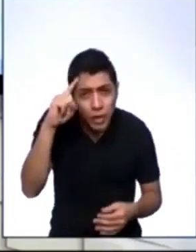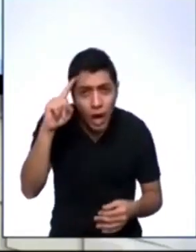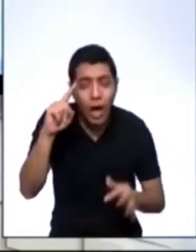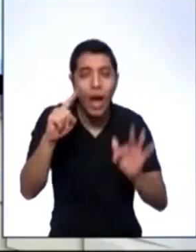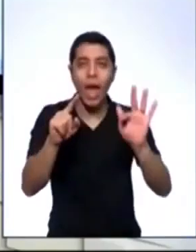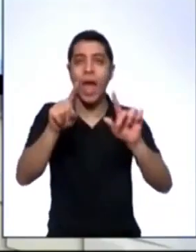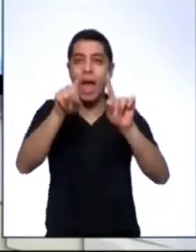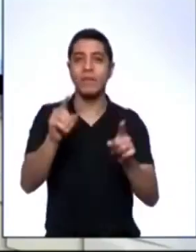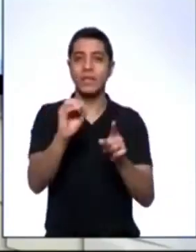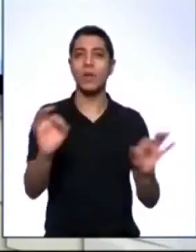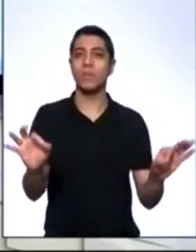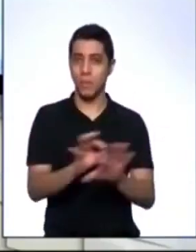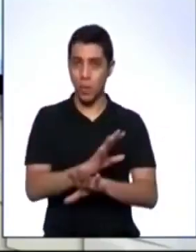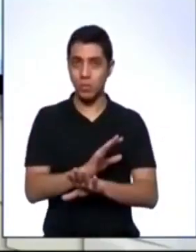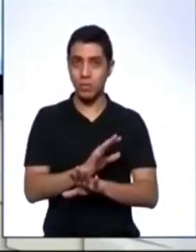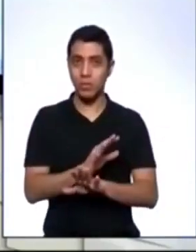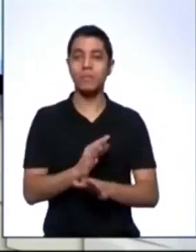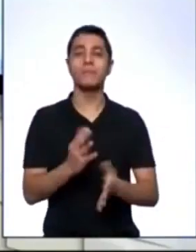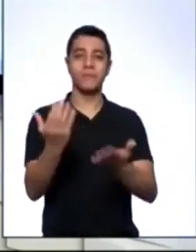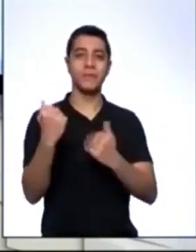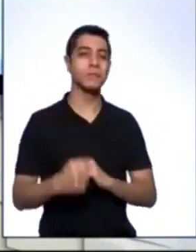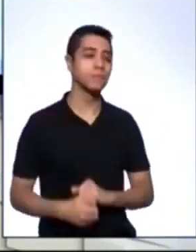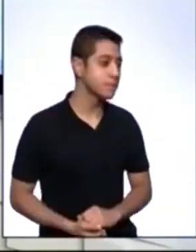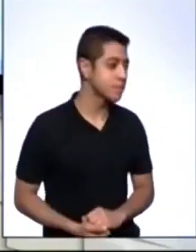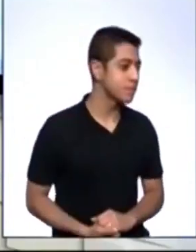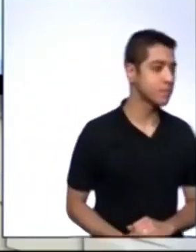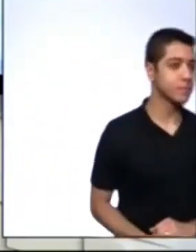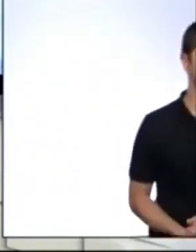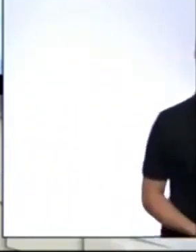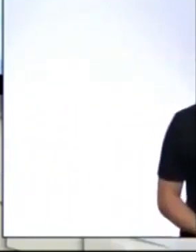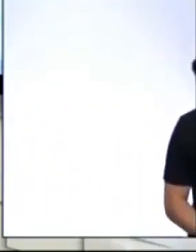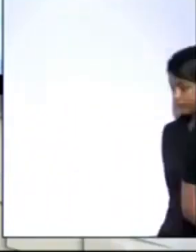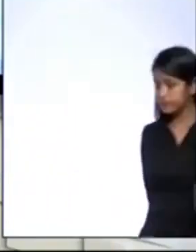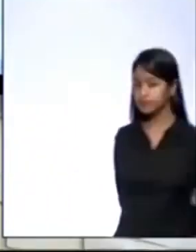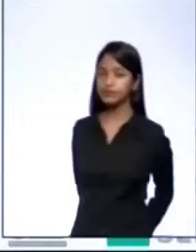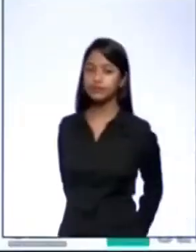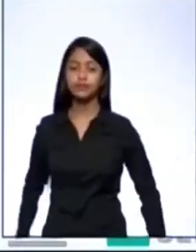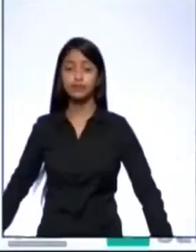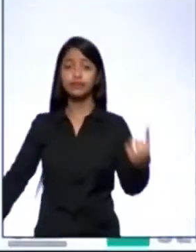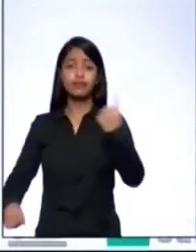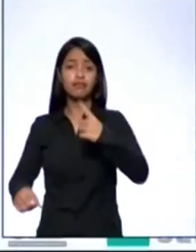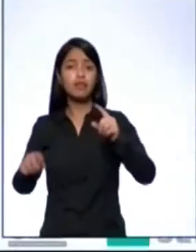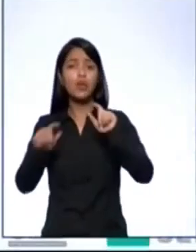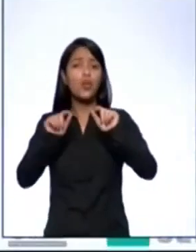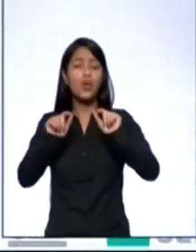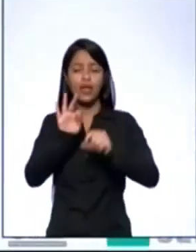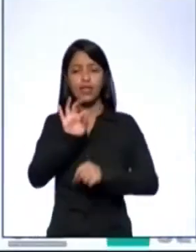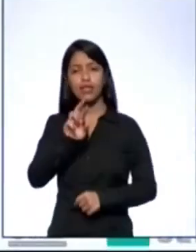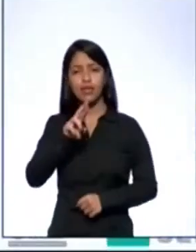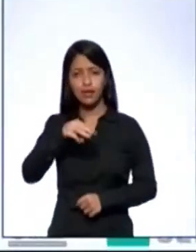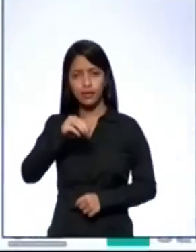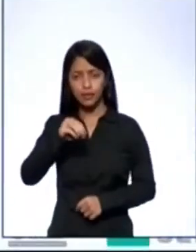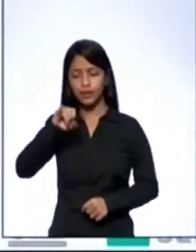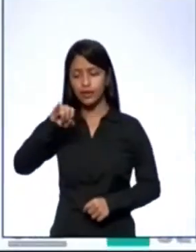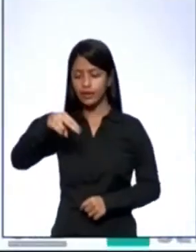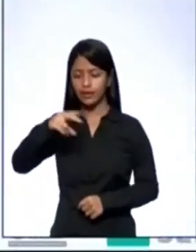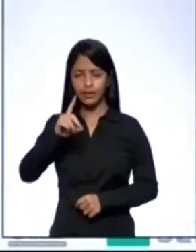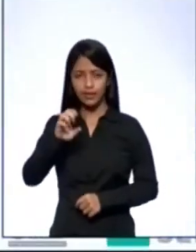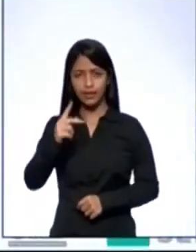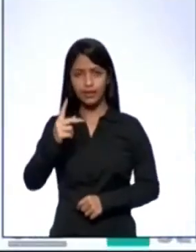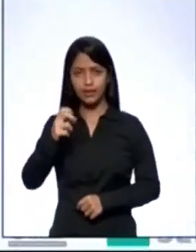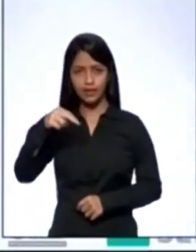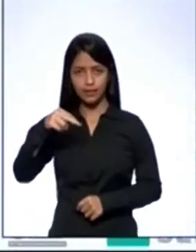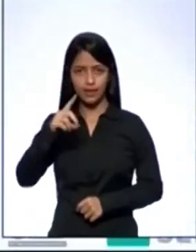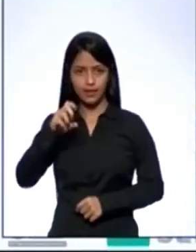preparado eu falei que era dois momentos o primeiro momento eu tenho ele tem dente e o segundo momento o segundo momento é